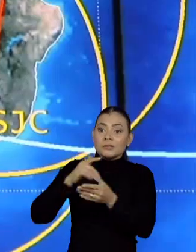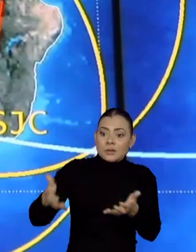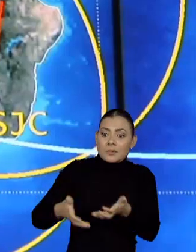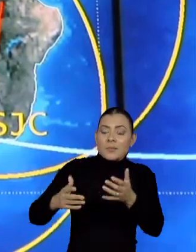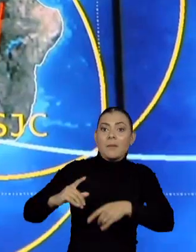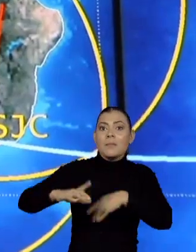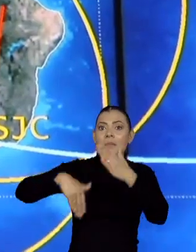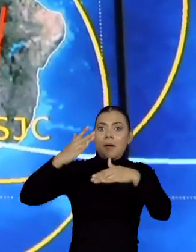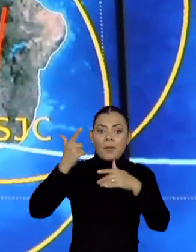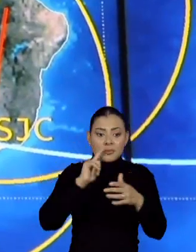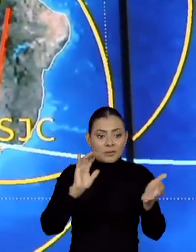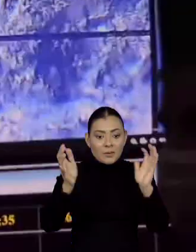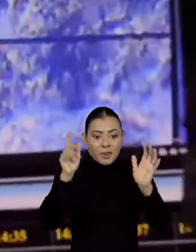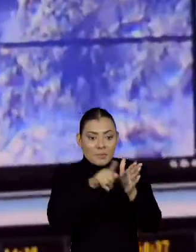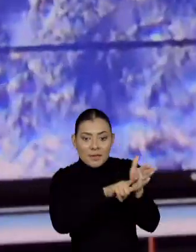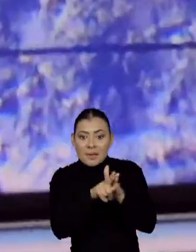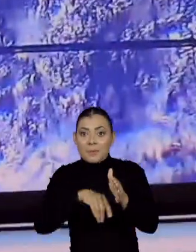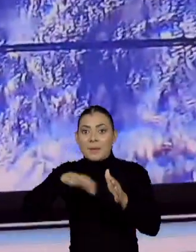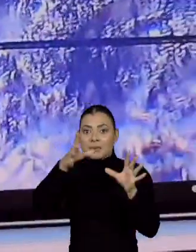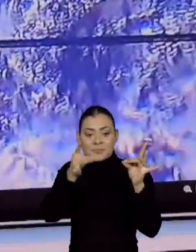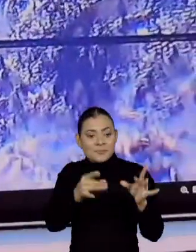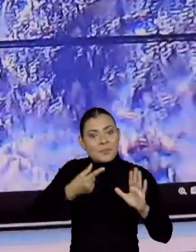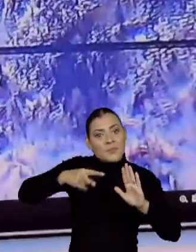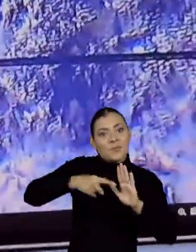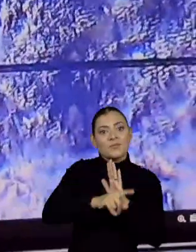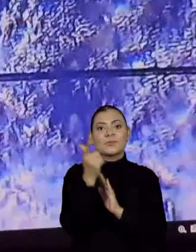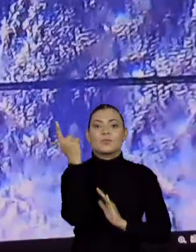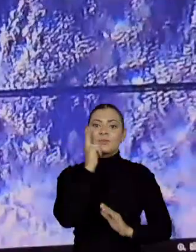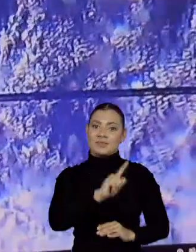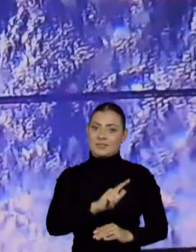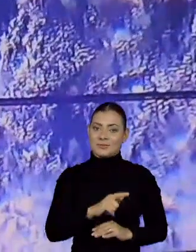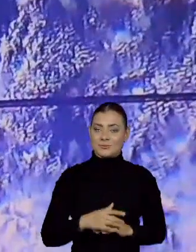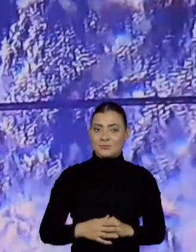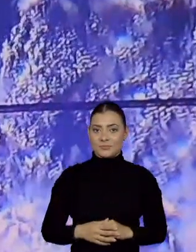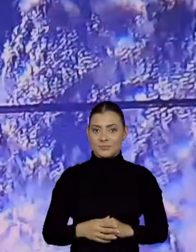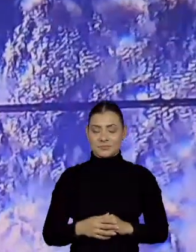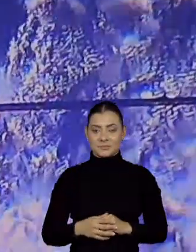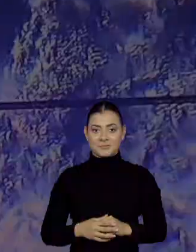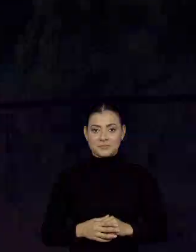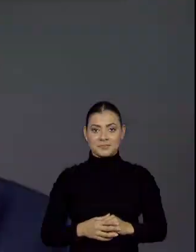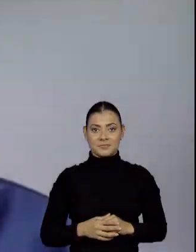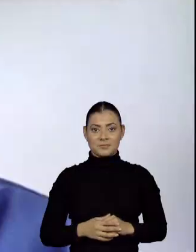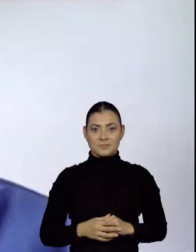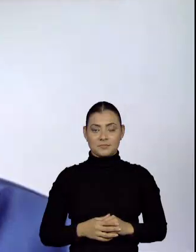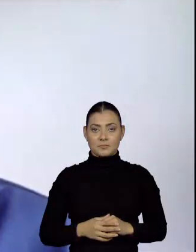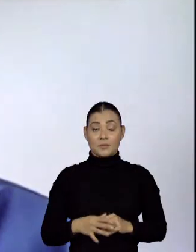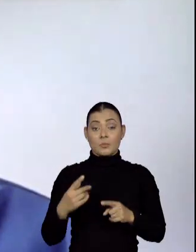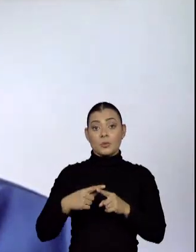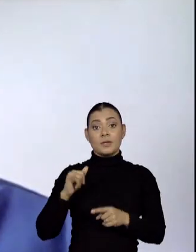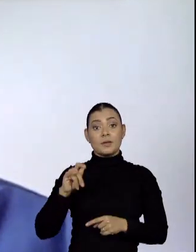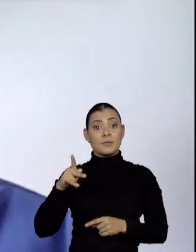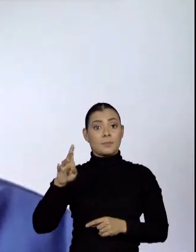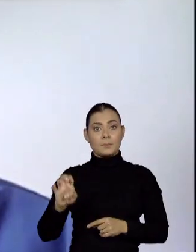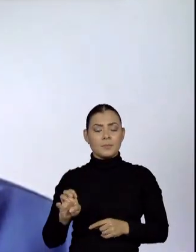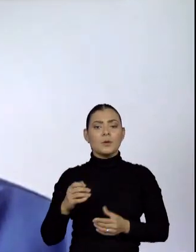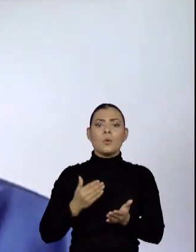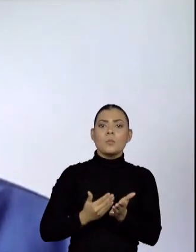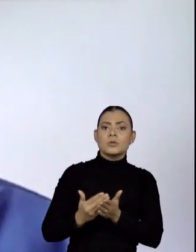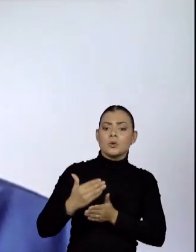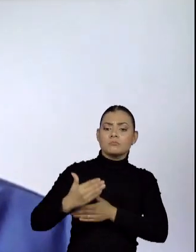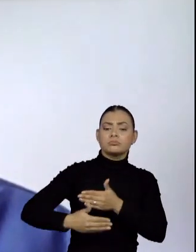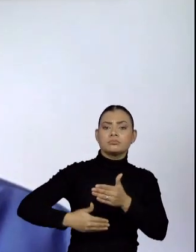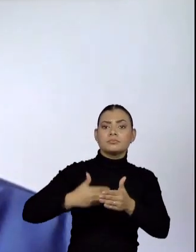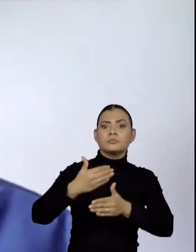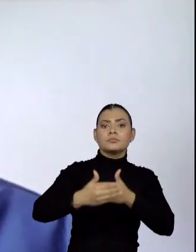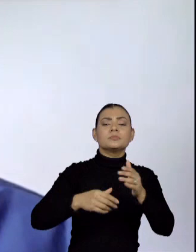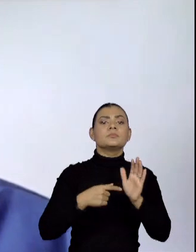desenvolvimento de satélites nacionais mudaram esse panorama. O INPE começou a aprender a desenvolver